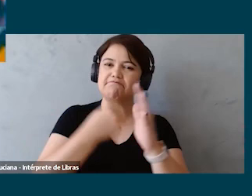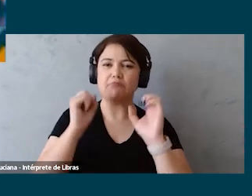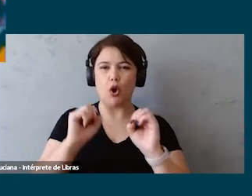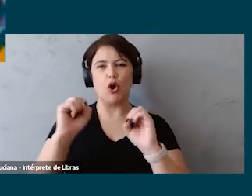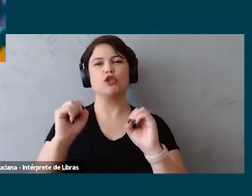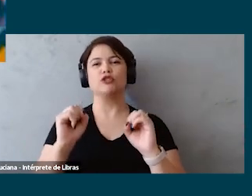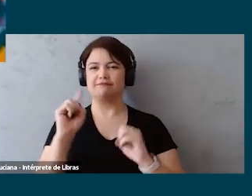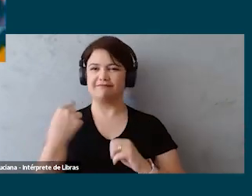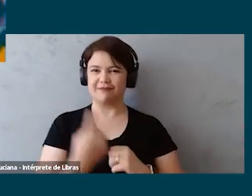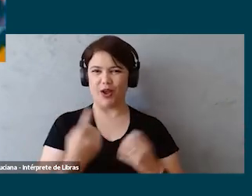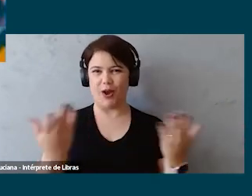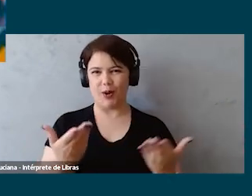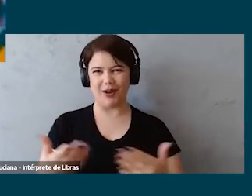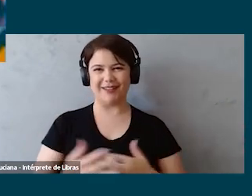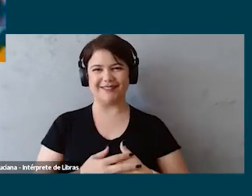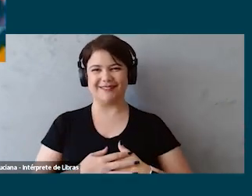a questionamentos.